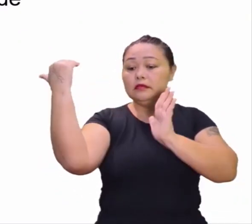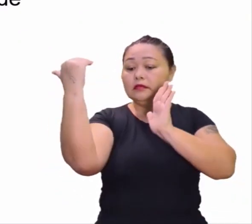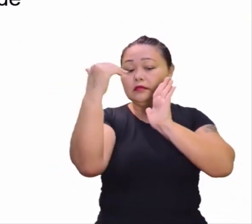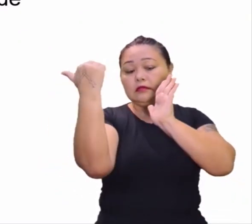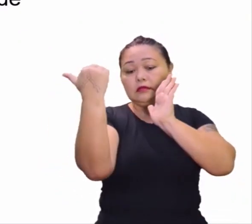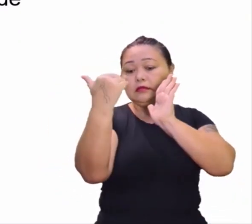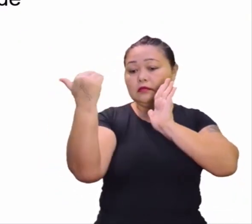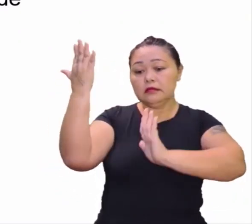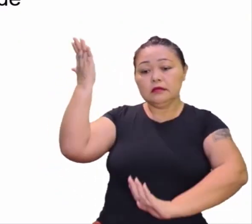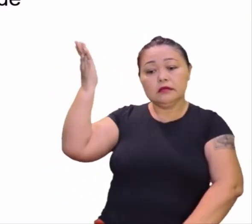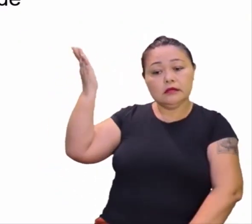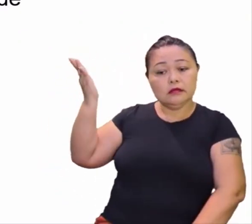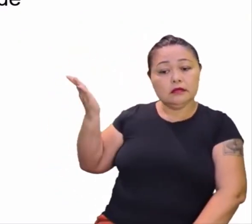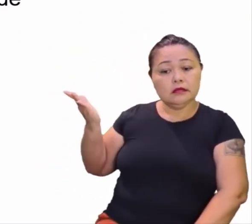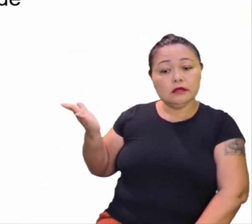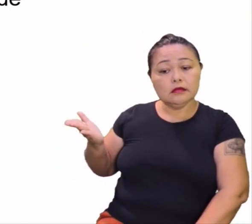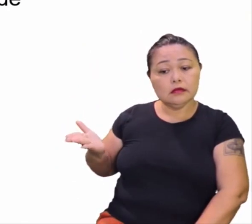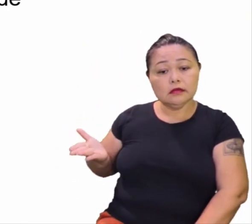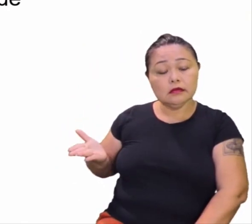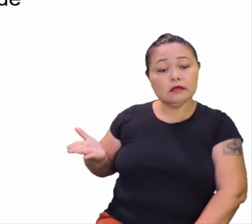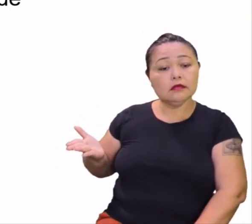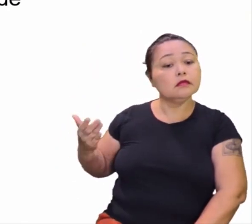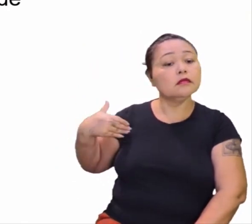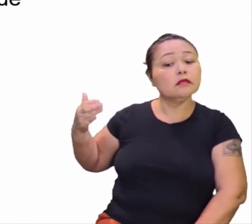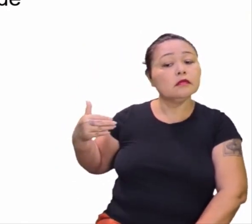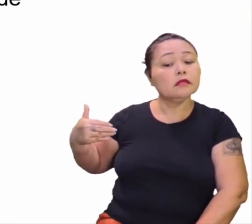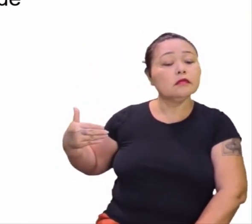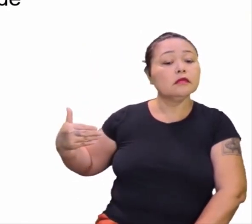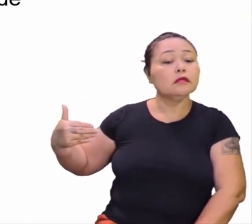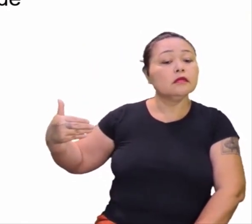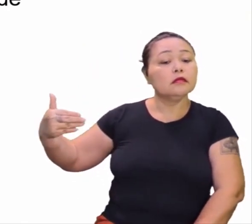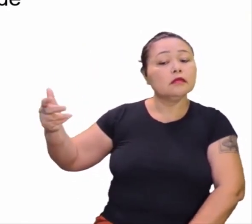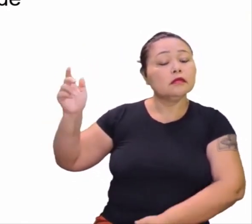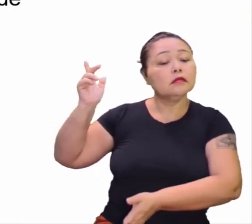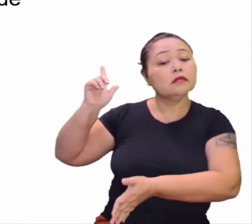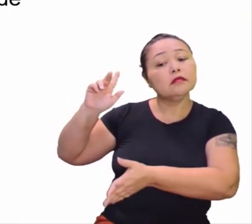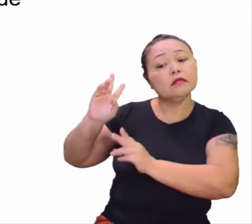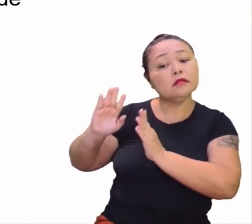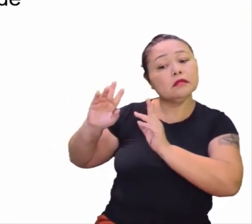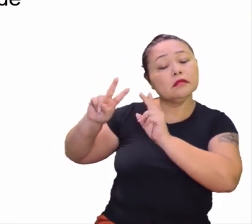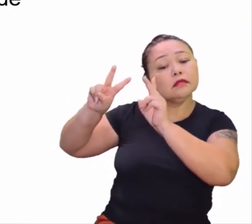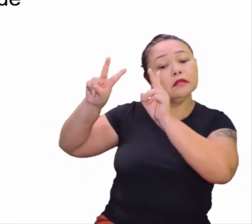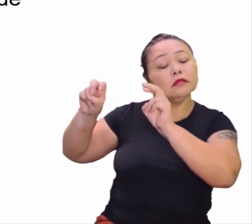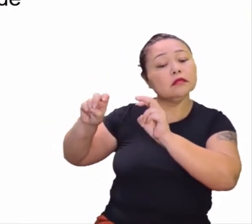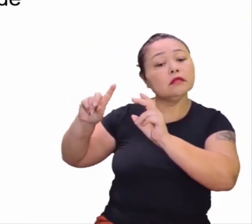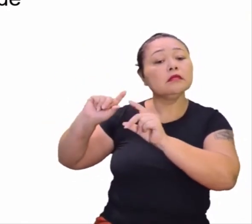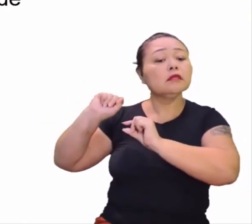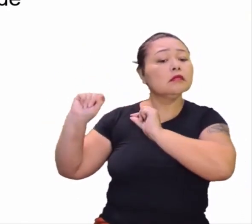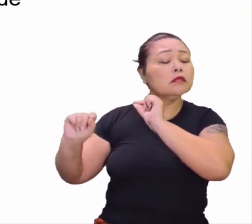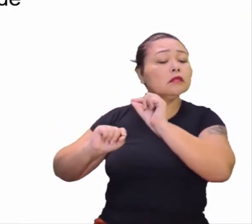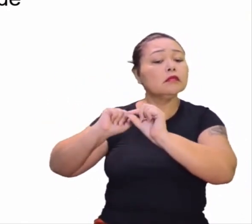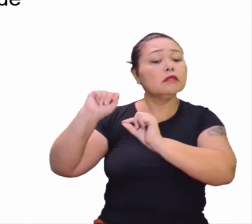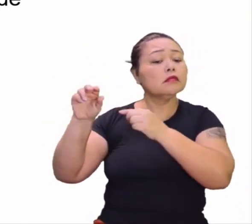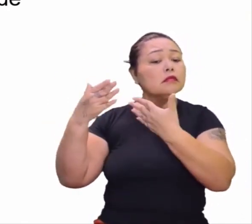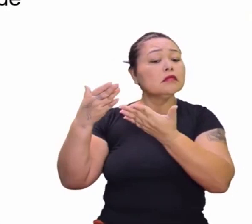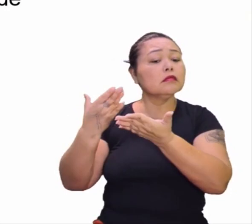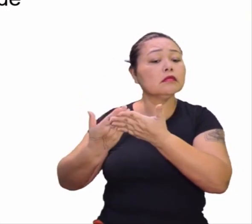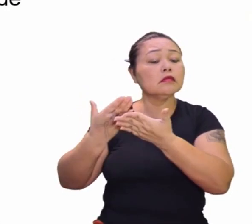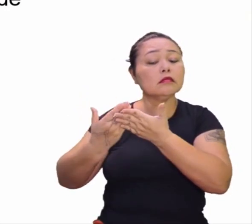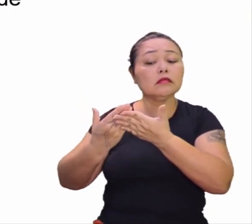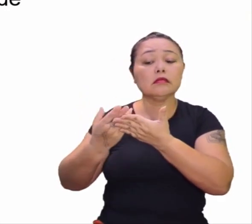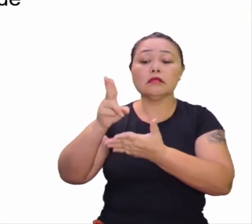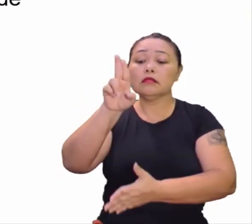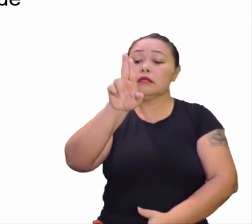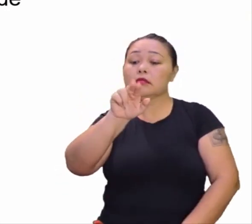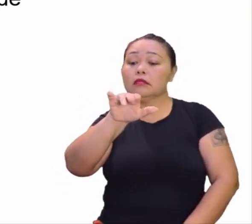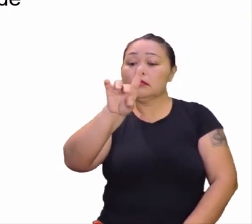elencados, galera. A gente vai começar a fazer algumas abordagens sobre o que nós veremos. Olha só, na